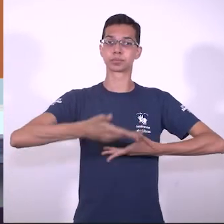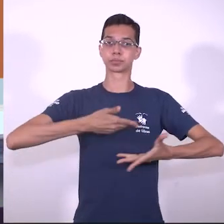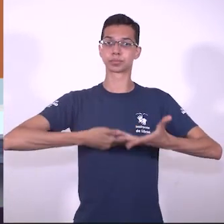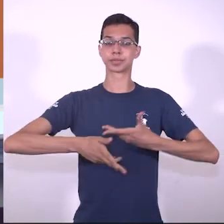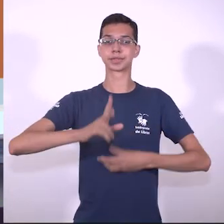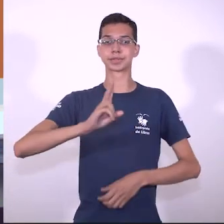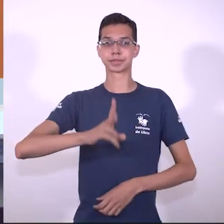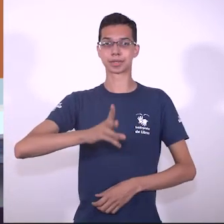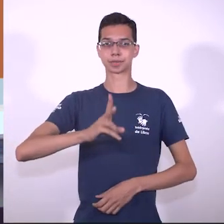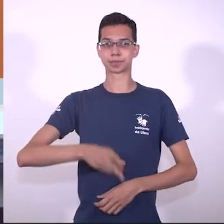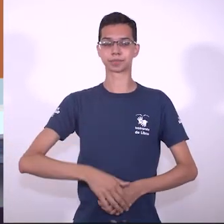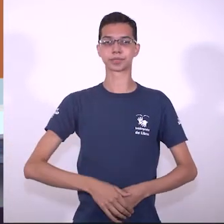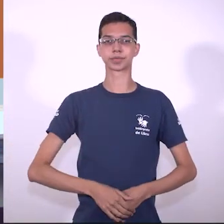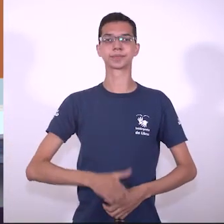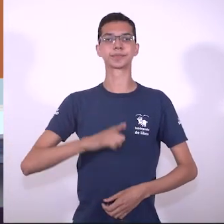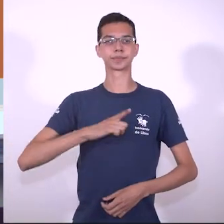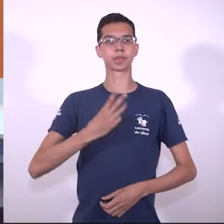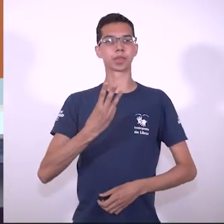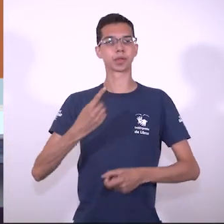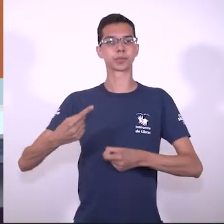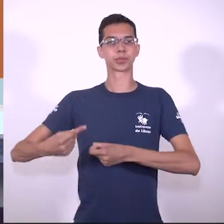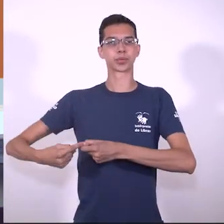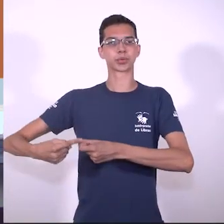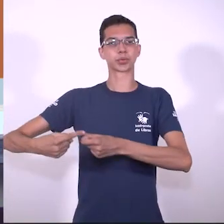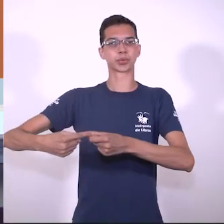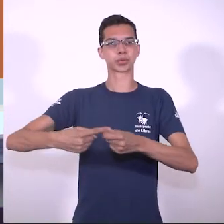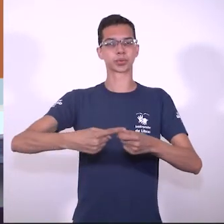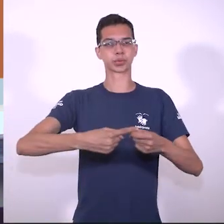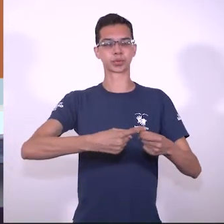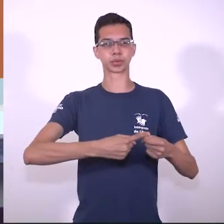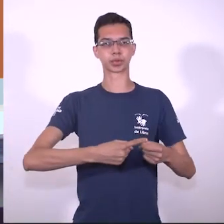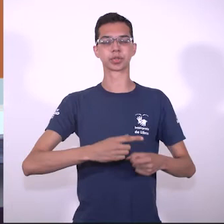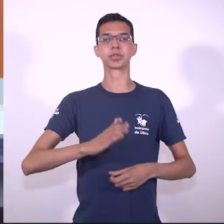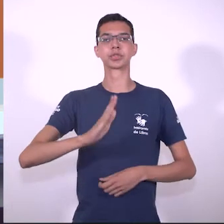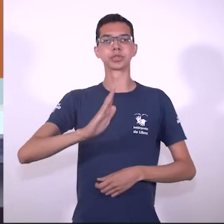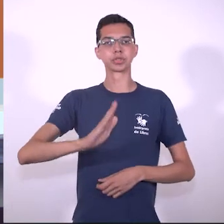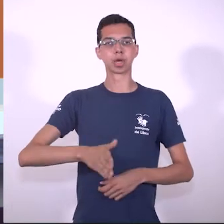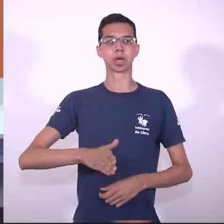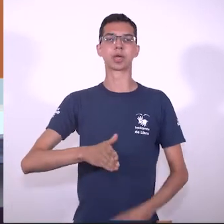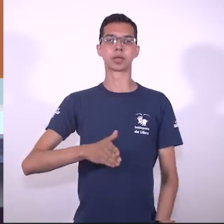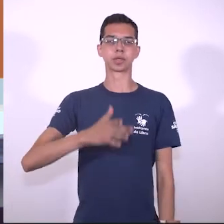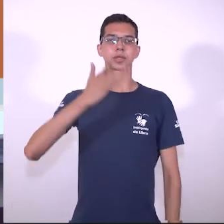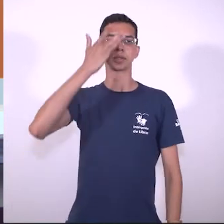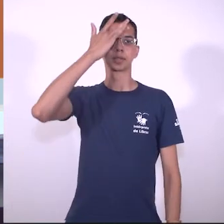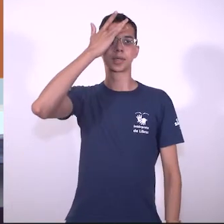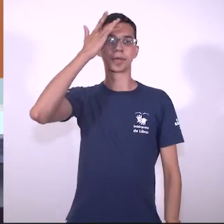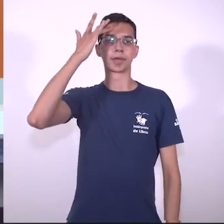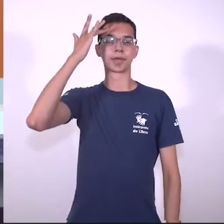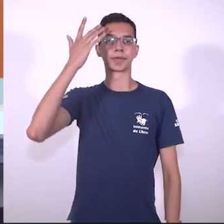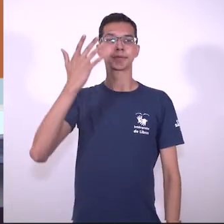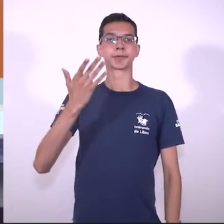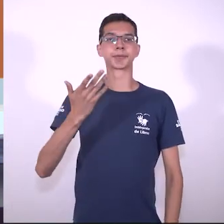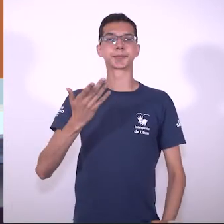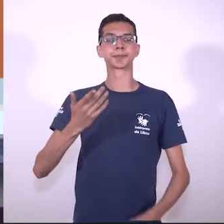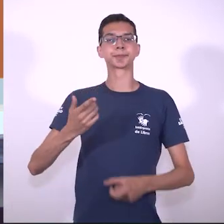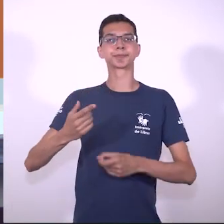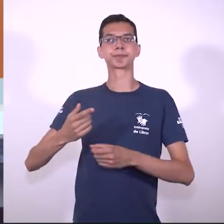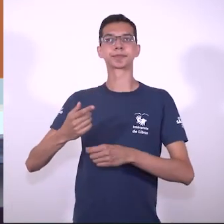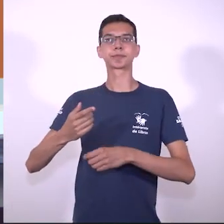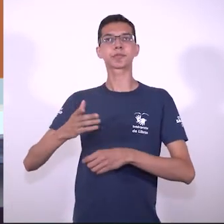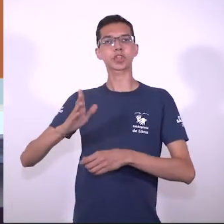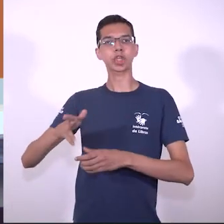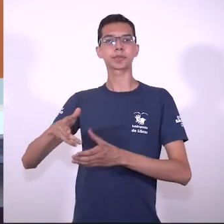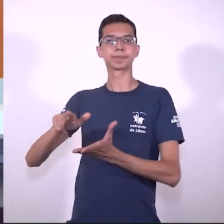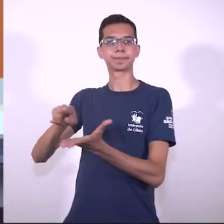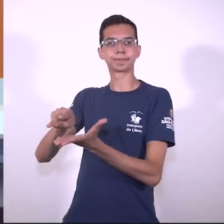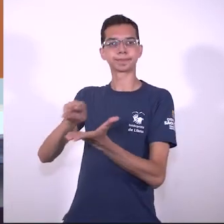com pelo menos 3 municípios, nós fizemos, pela regulação, troca de pacientes, para que todos pudessem ser acompanhados. Então, essa é uma